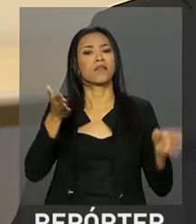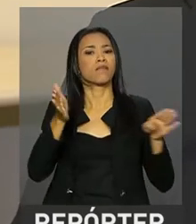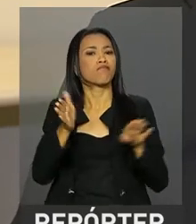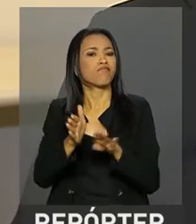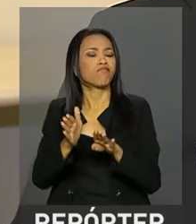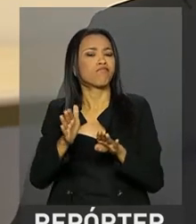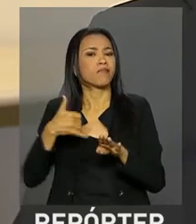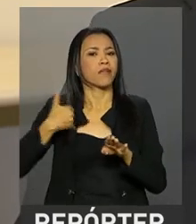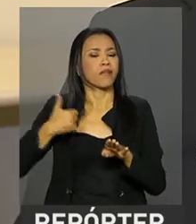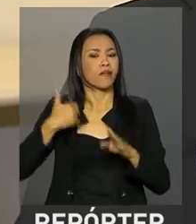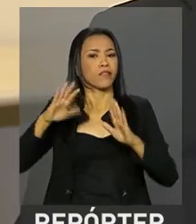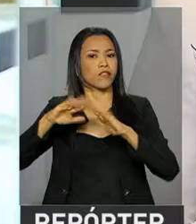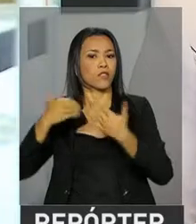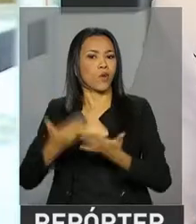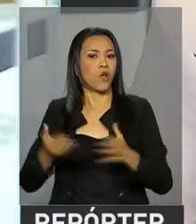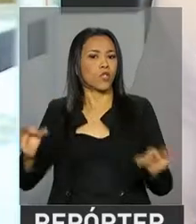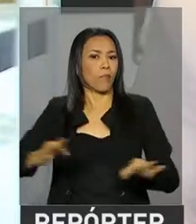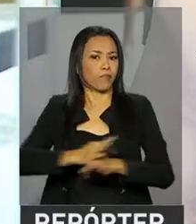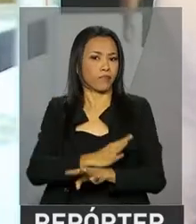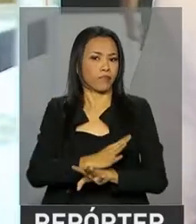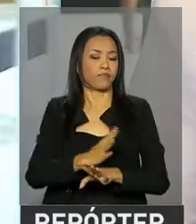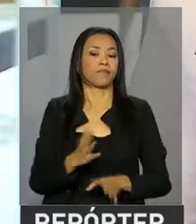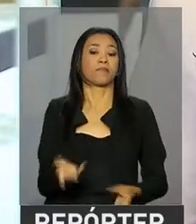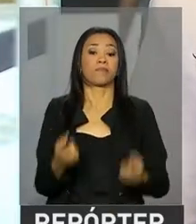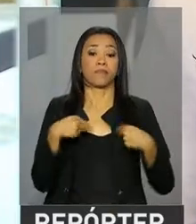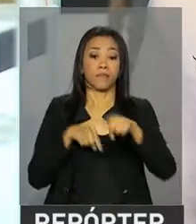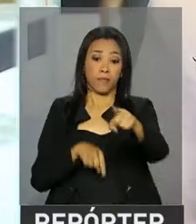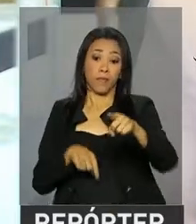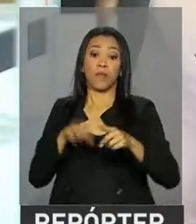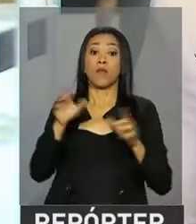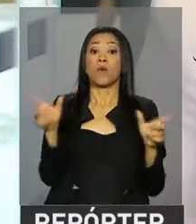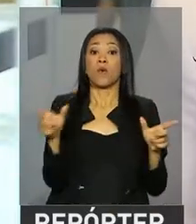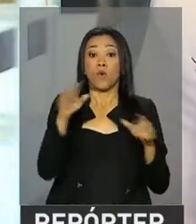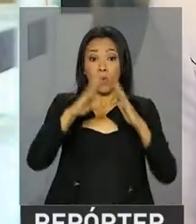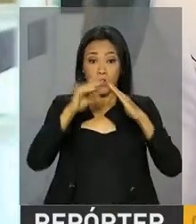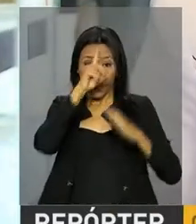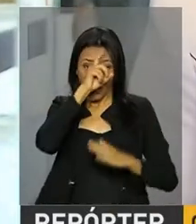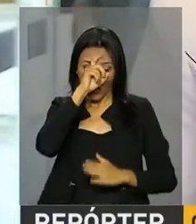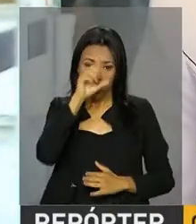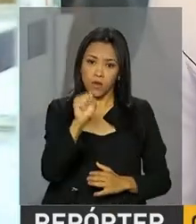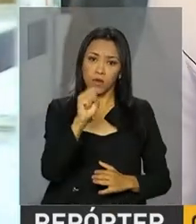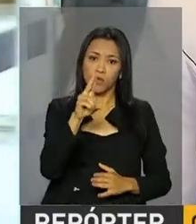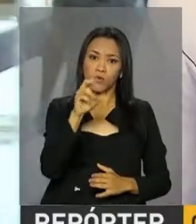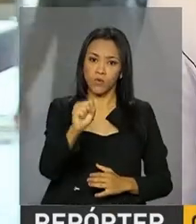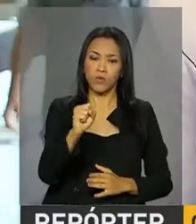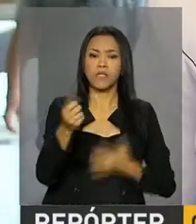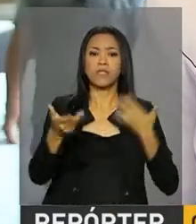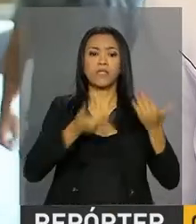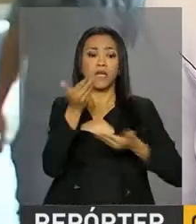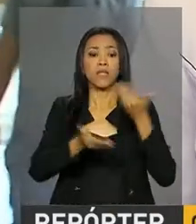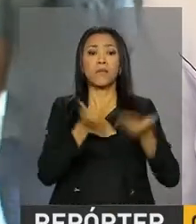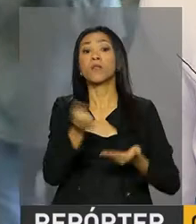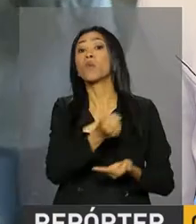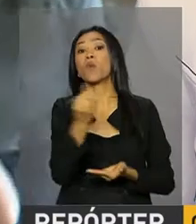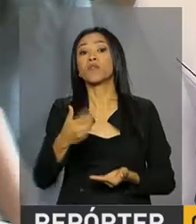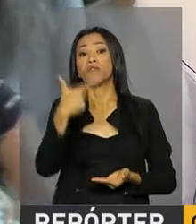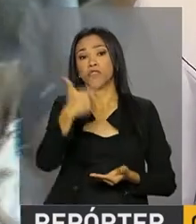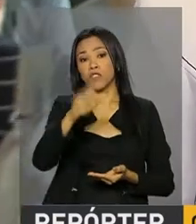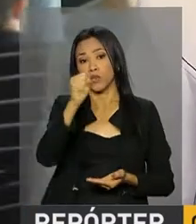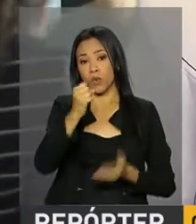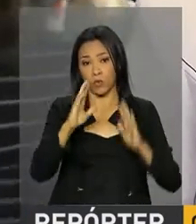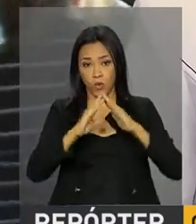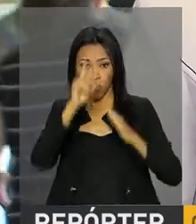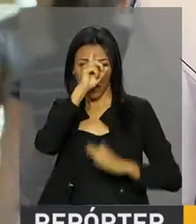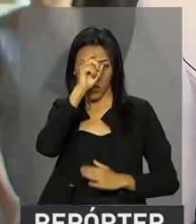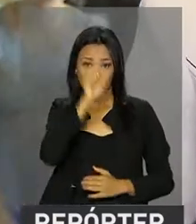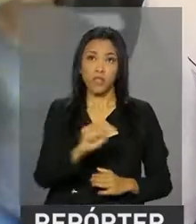já realizadas o tema único de saúde oferece o tratamento em 28 hospitais no país aqui no hospital